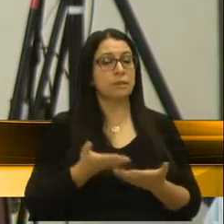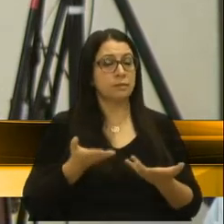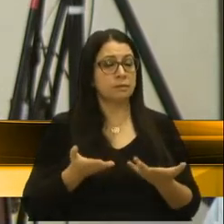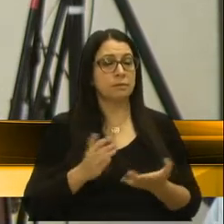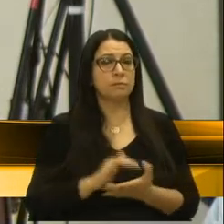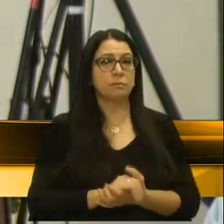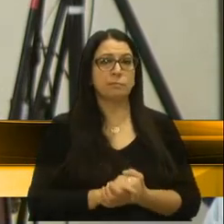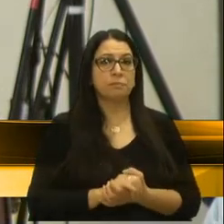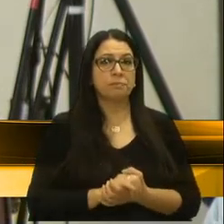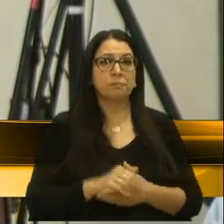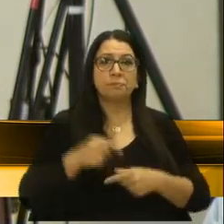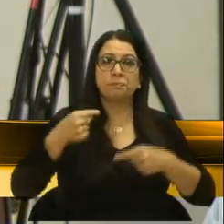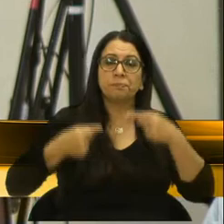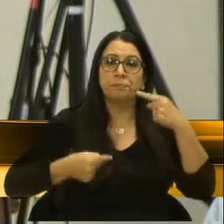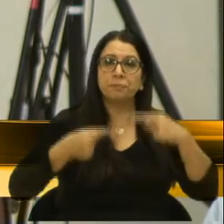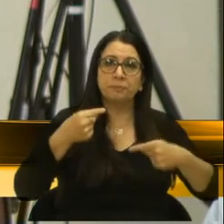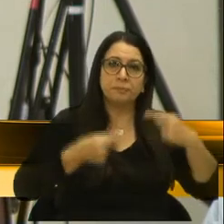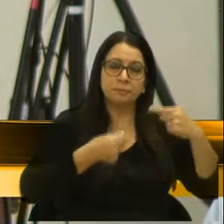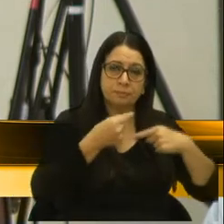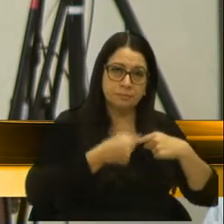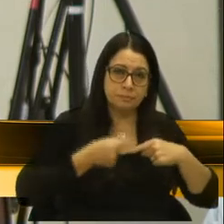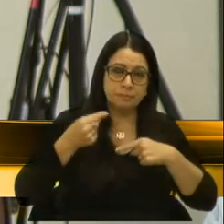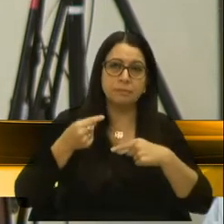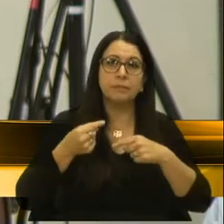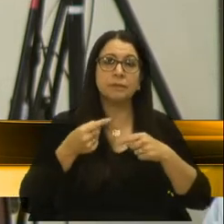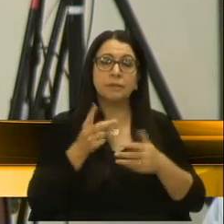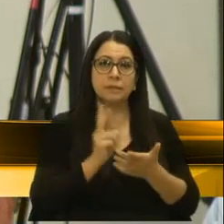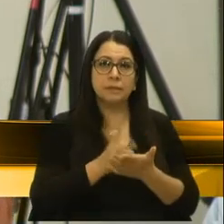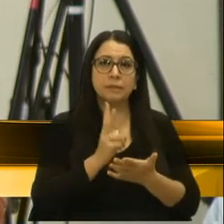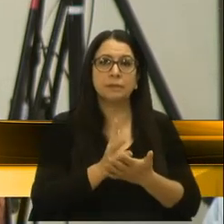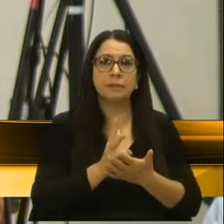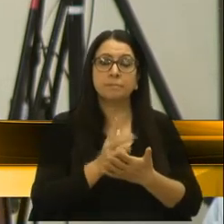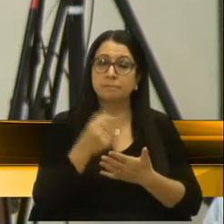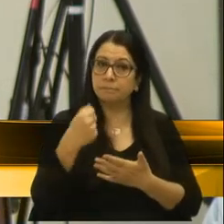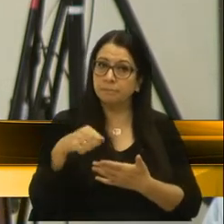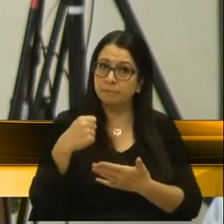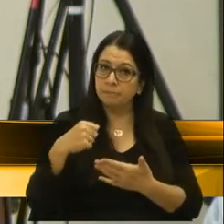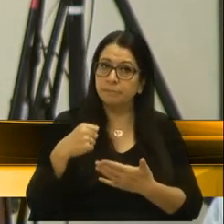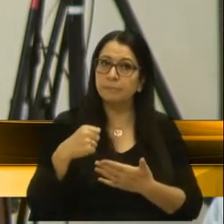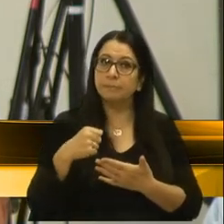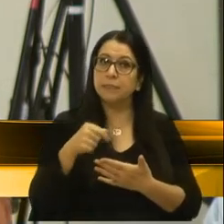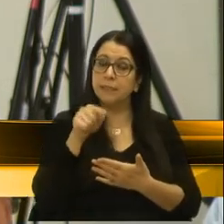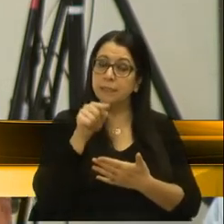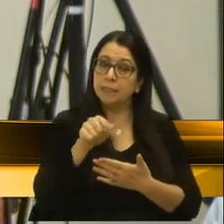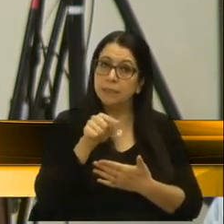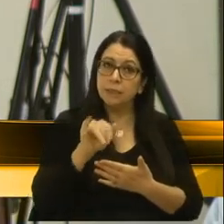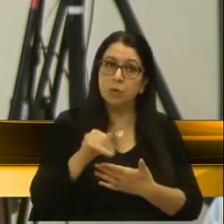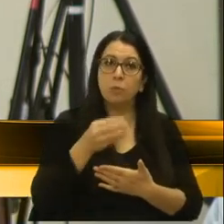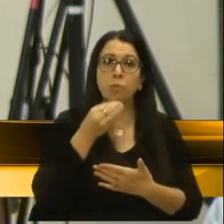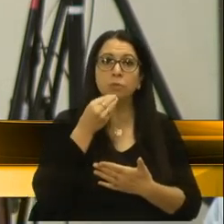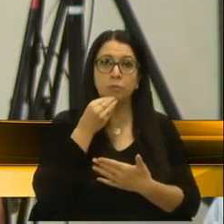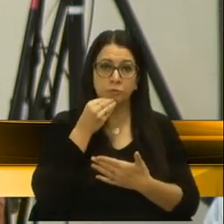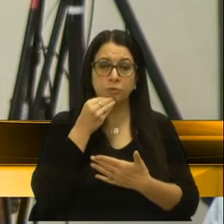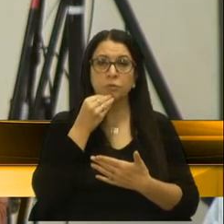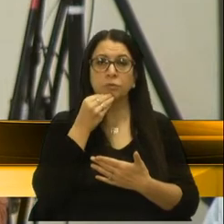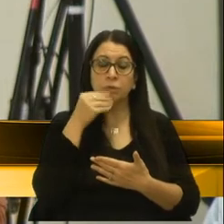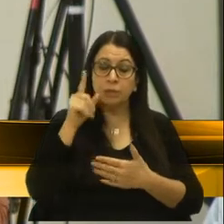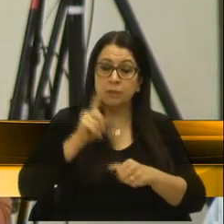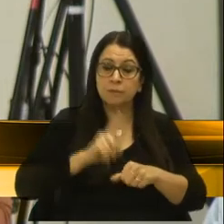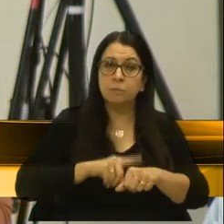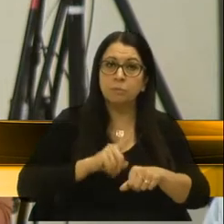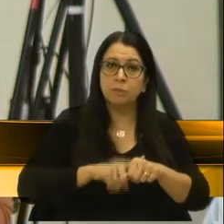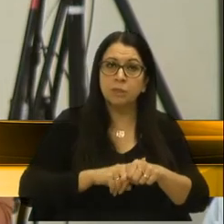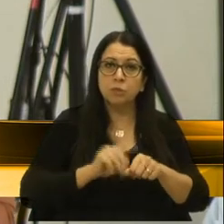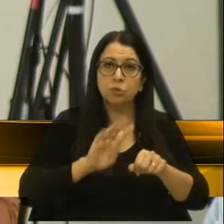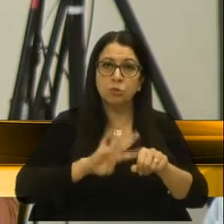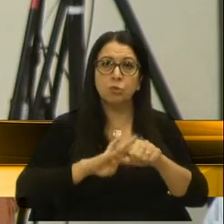Então, são debates que certamente sempre foram necessários, mas que essa oportunidade, que esse momento do